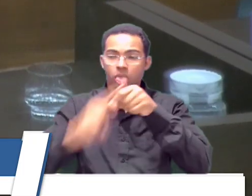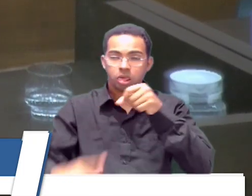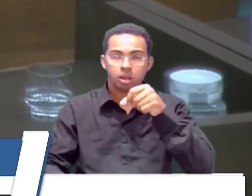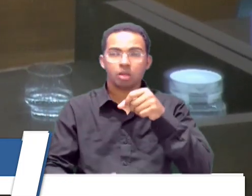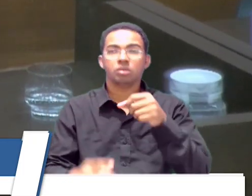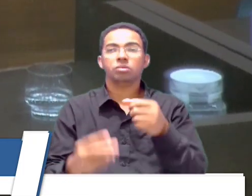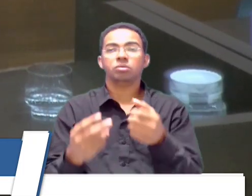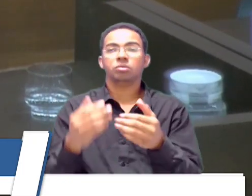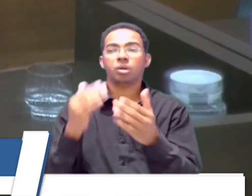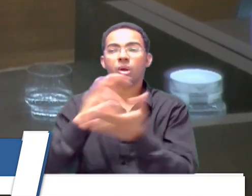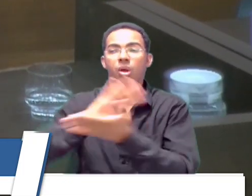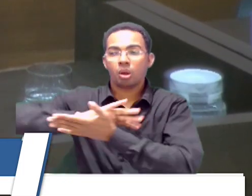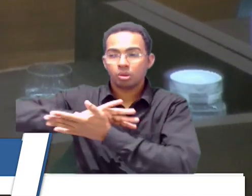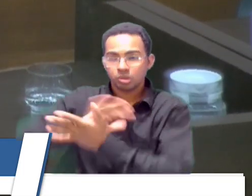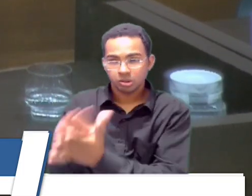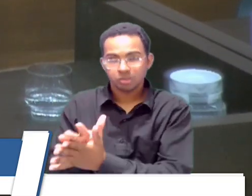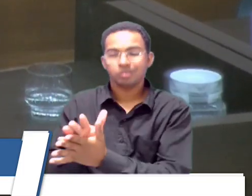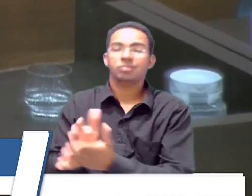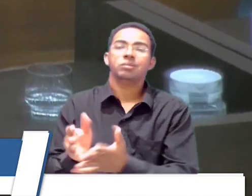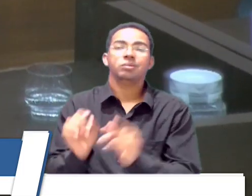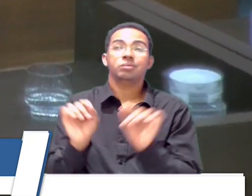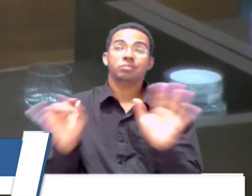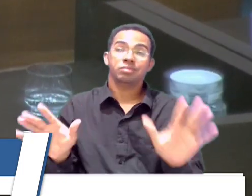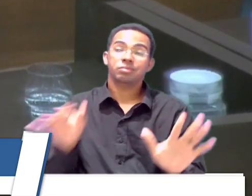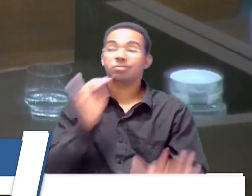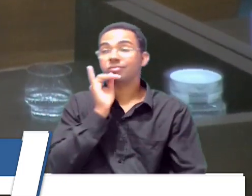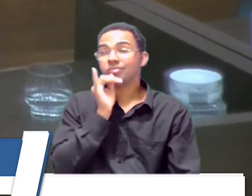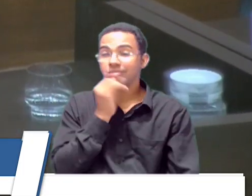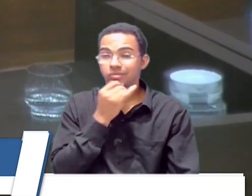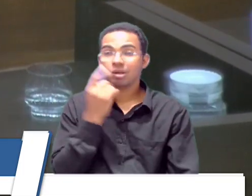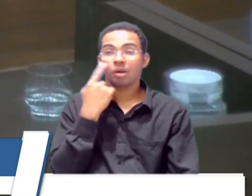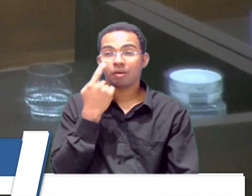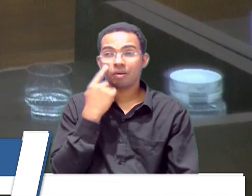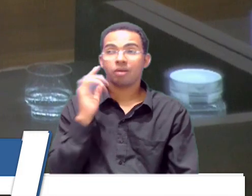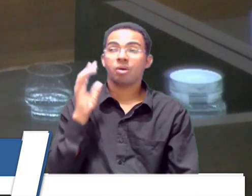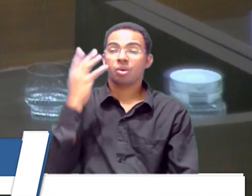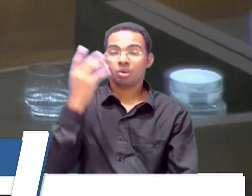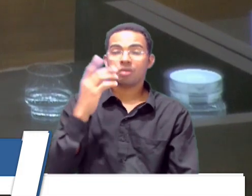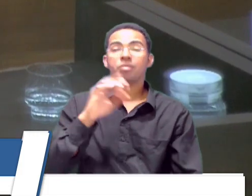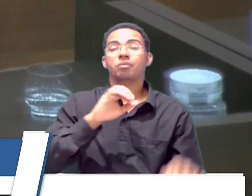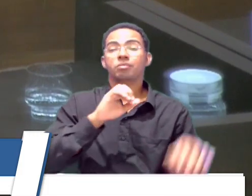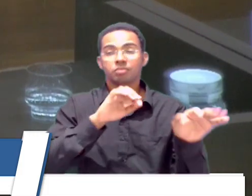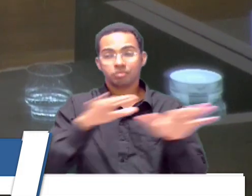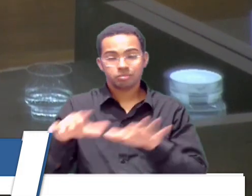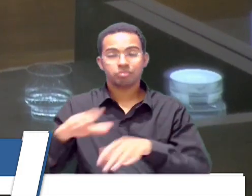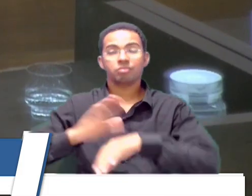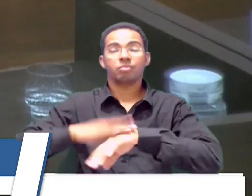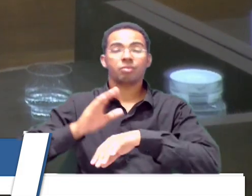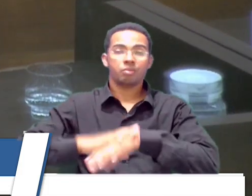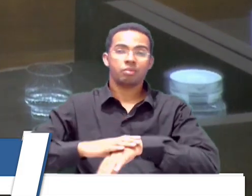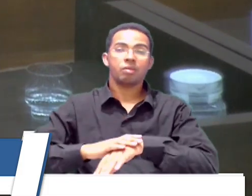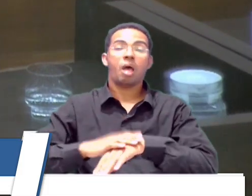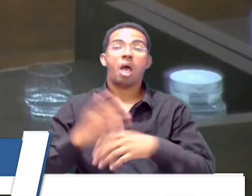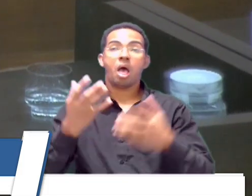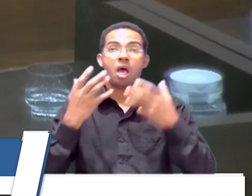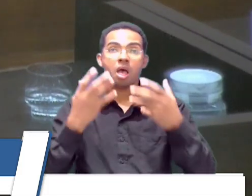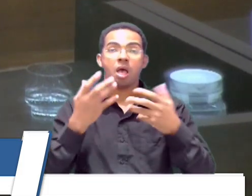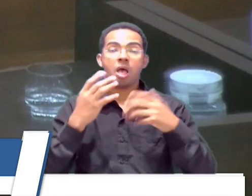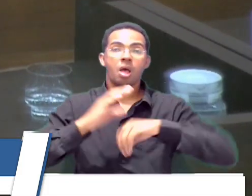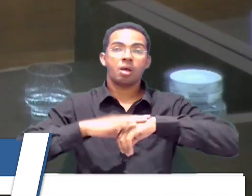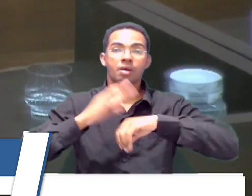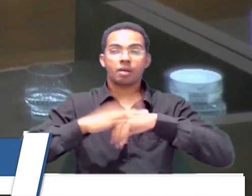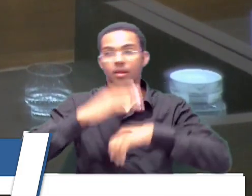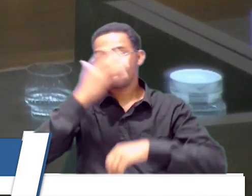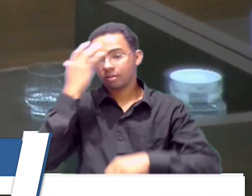de preconceito, que infelizmente a gente vê acontecer tantas vezes. Eu quero que quando as pessoas